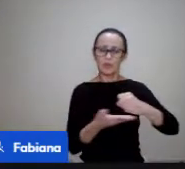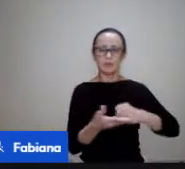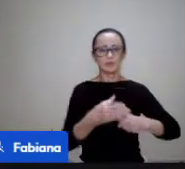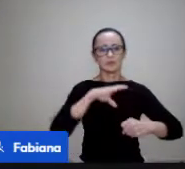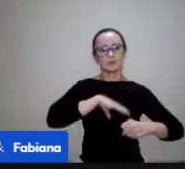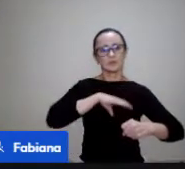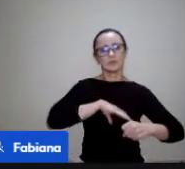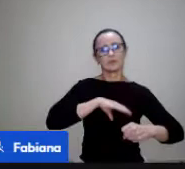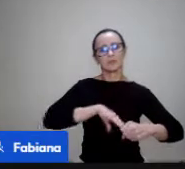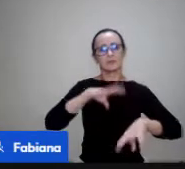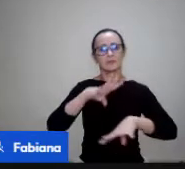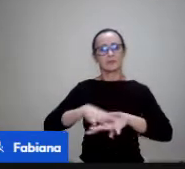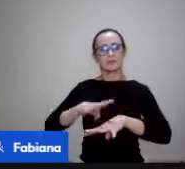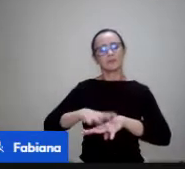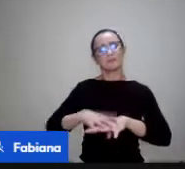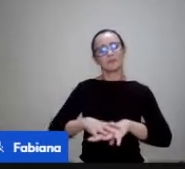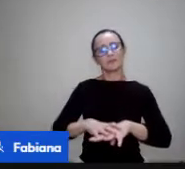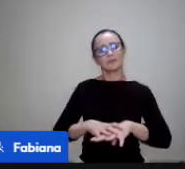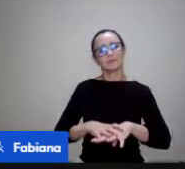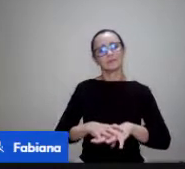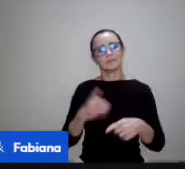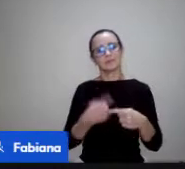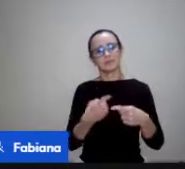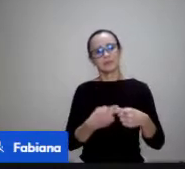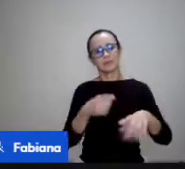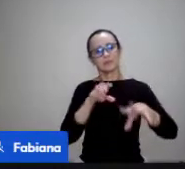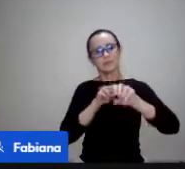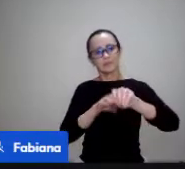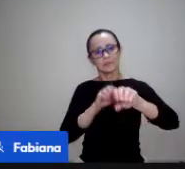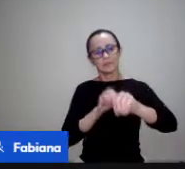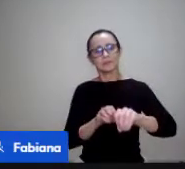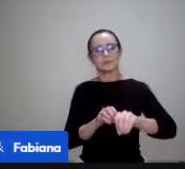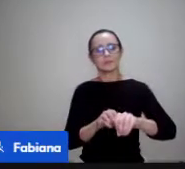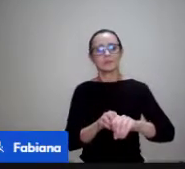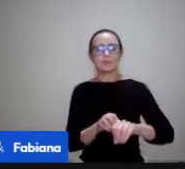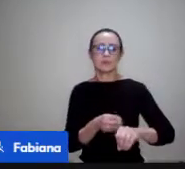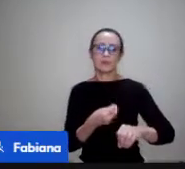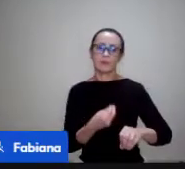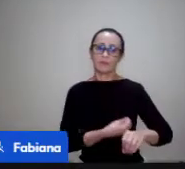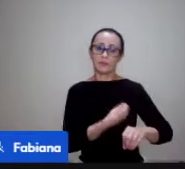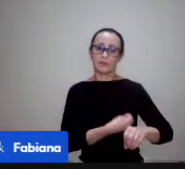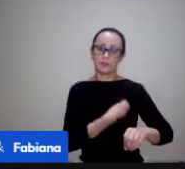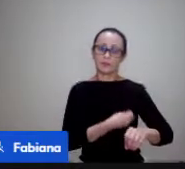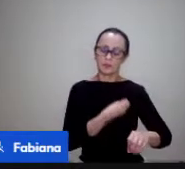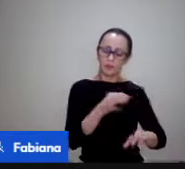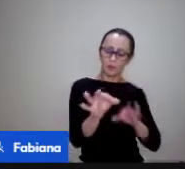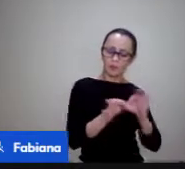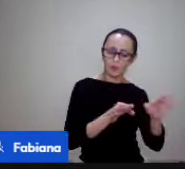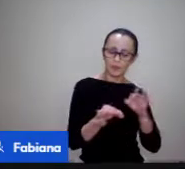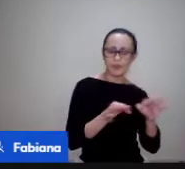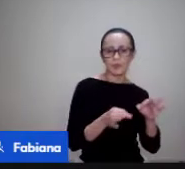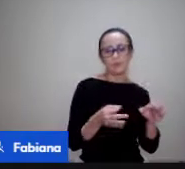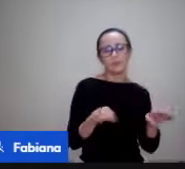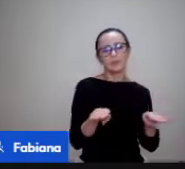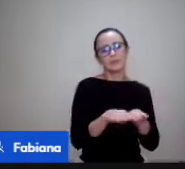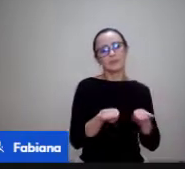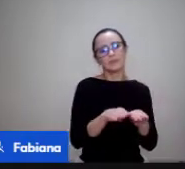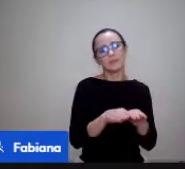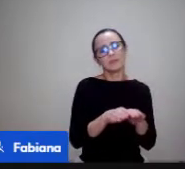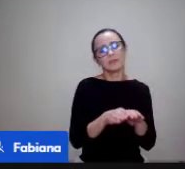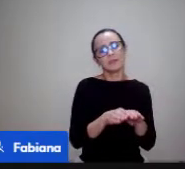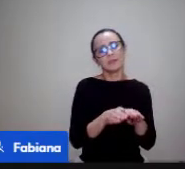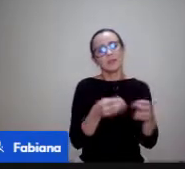desse ensino escalonado, presencial, e do tipo de aluno que nós